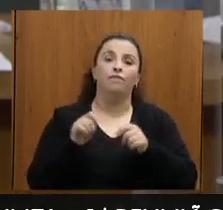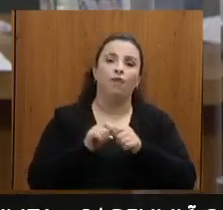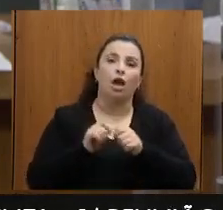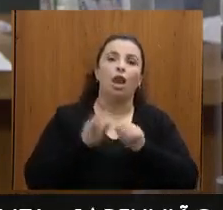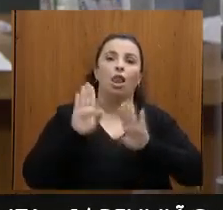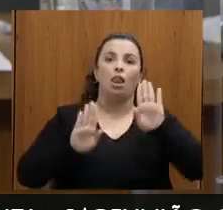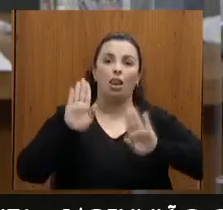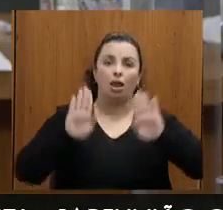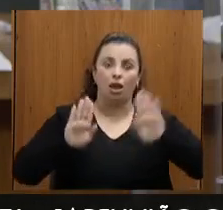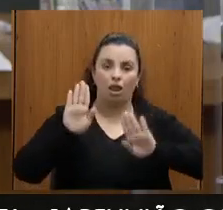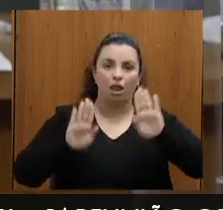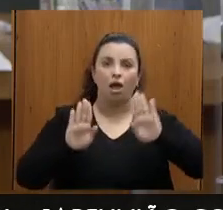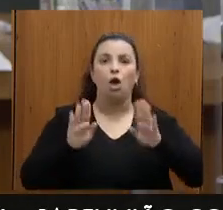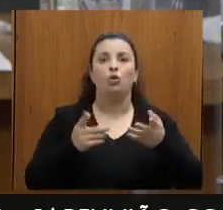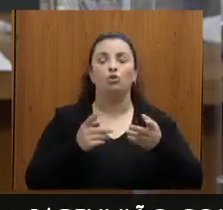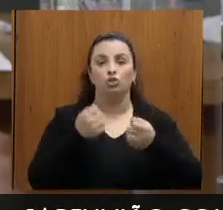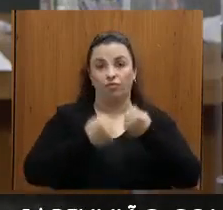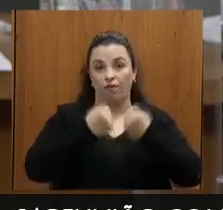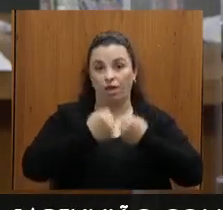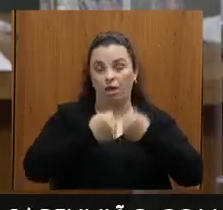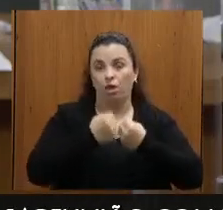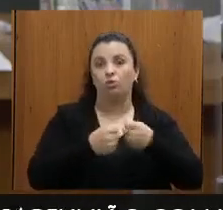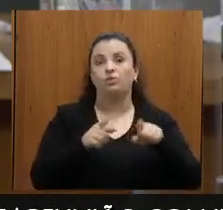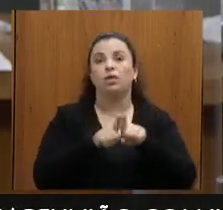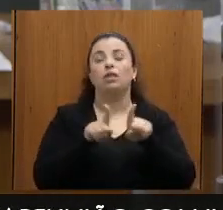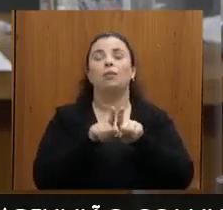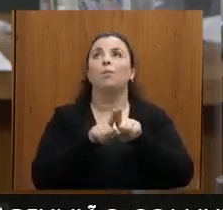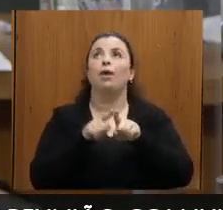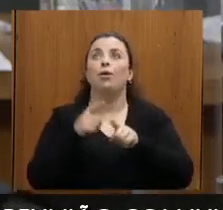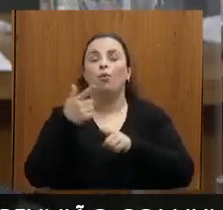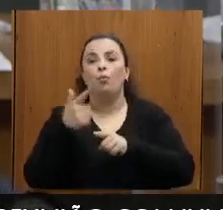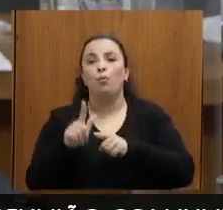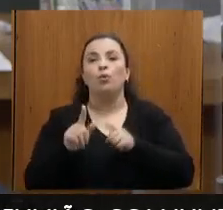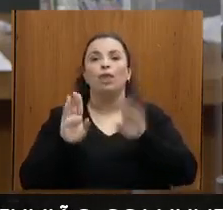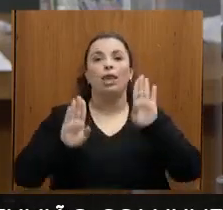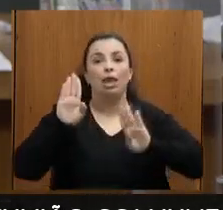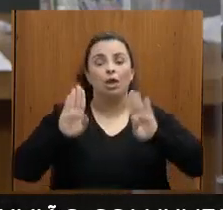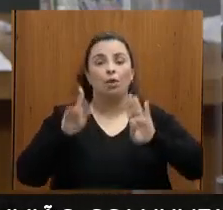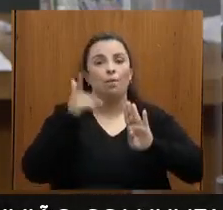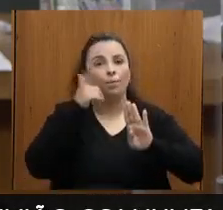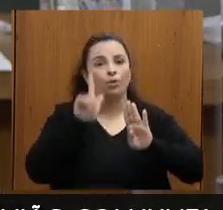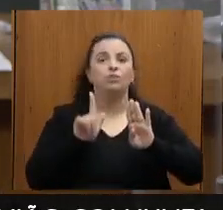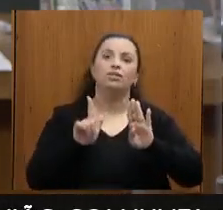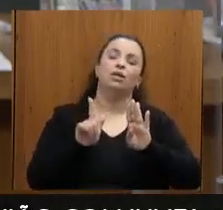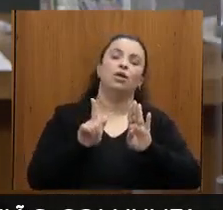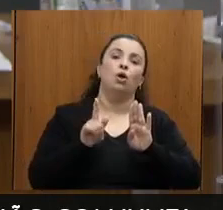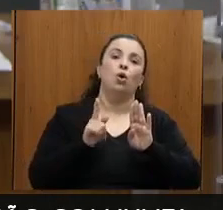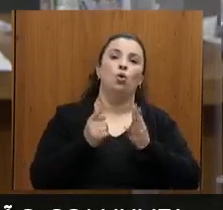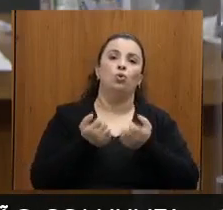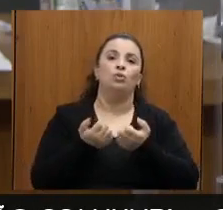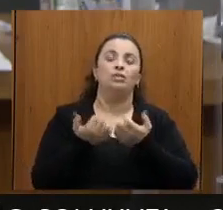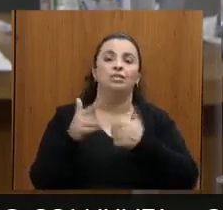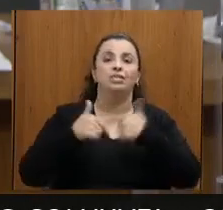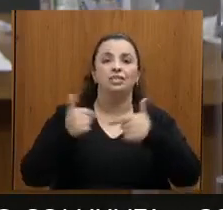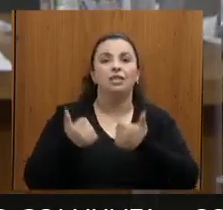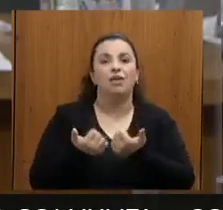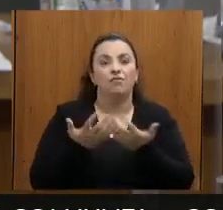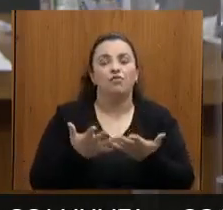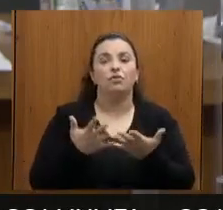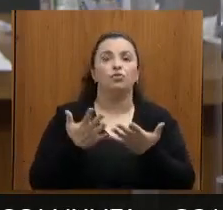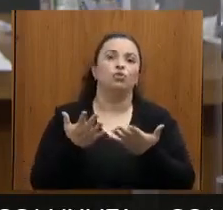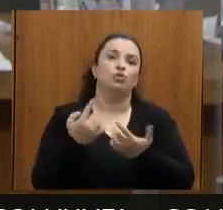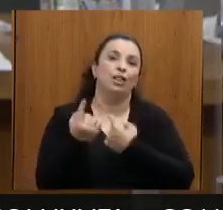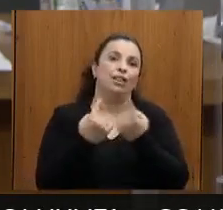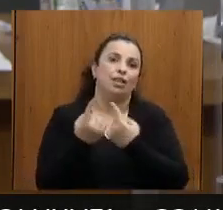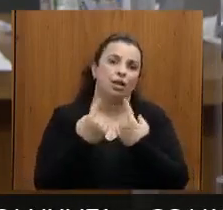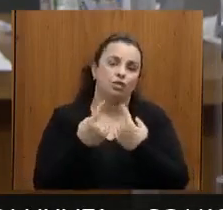e a celebração do contrato para a transformação digital dos serviços de trânsito do DETRAN. Então, a gente tem feito